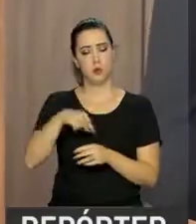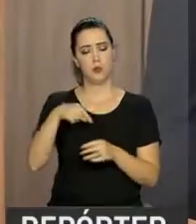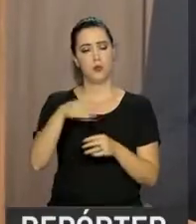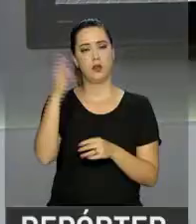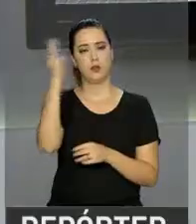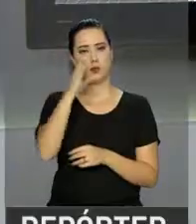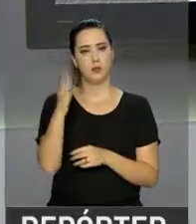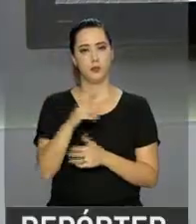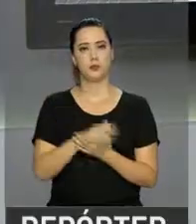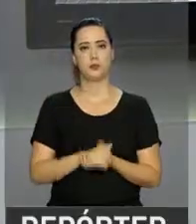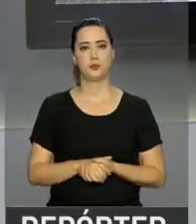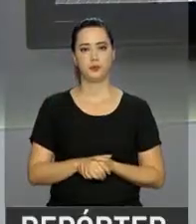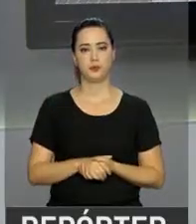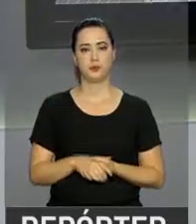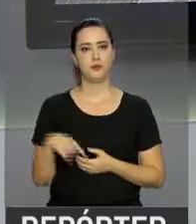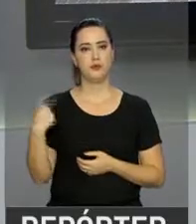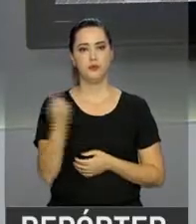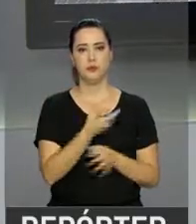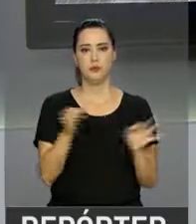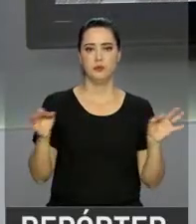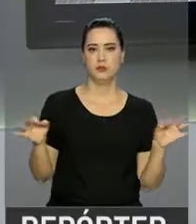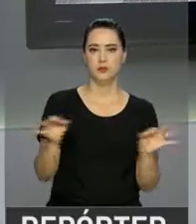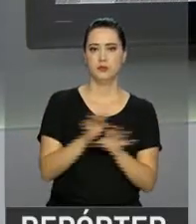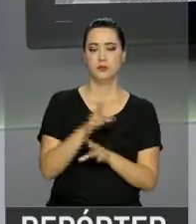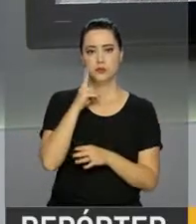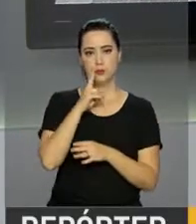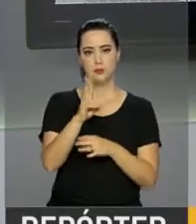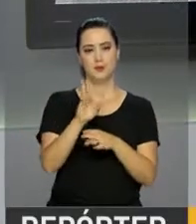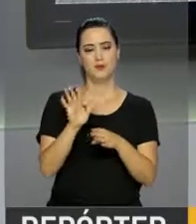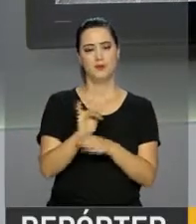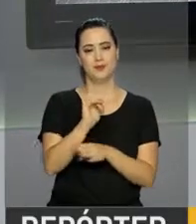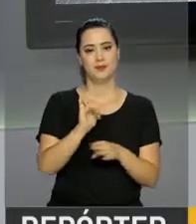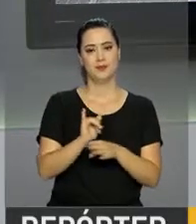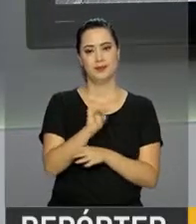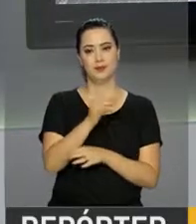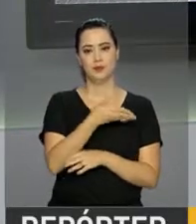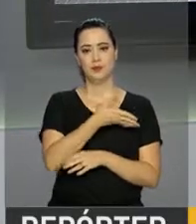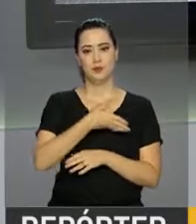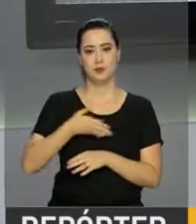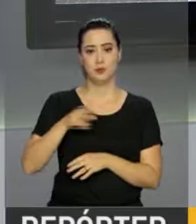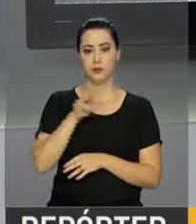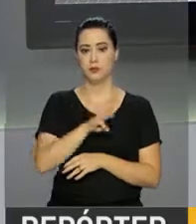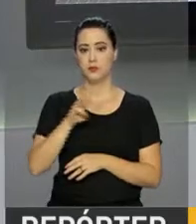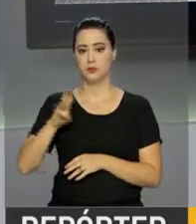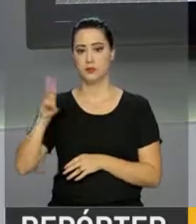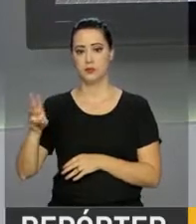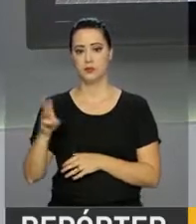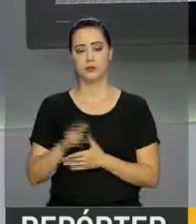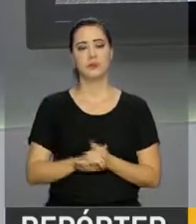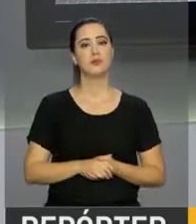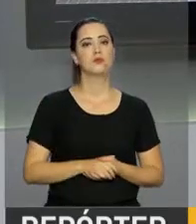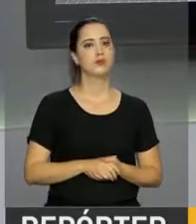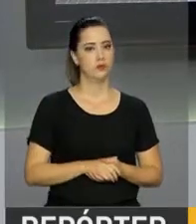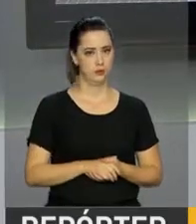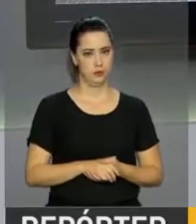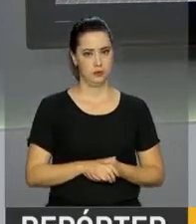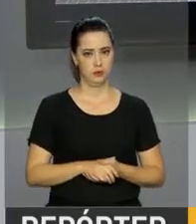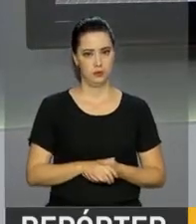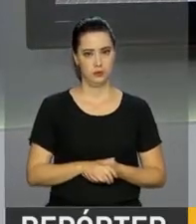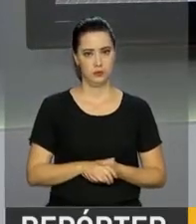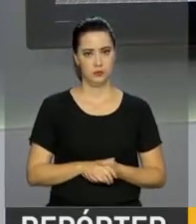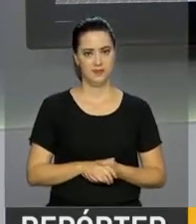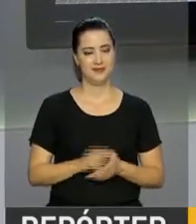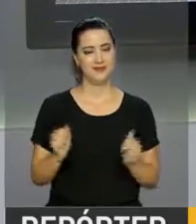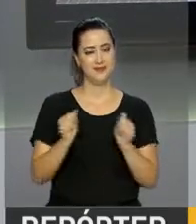brasil a gente fica por aqui acompanha nossa programação também na internet e veja nossas reportagens também no youtube